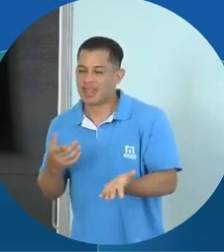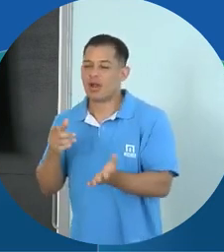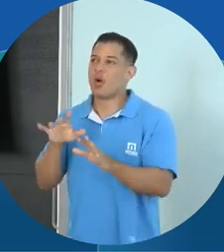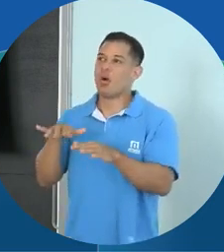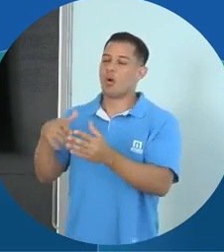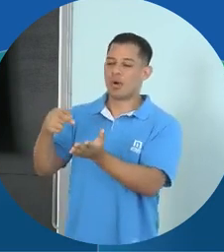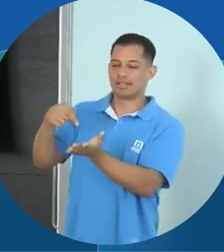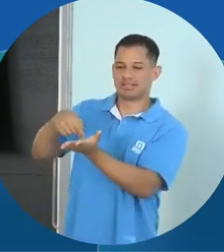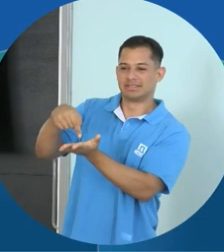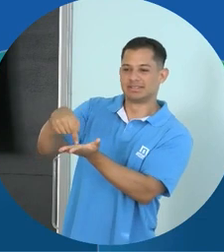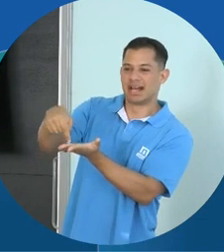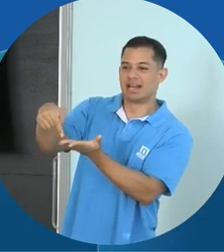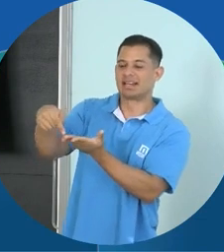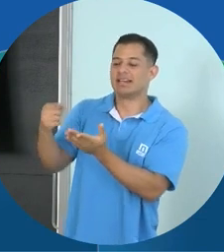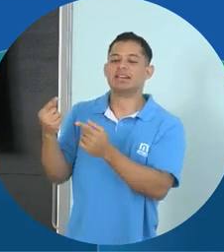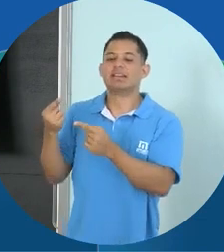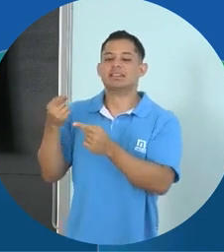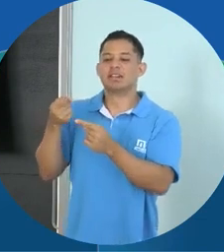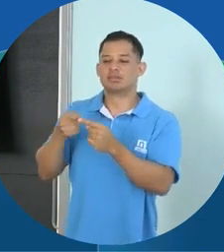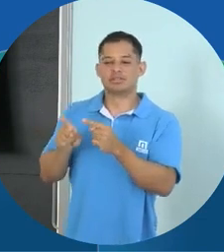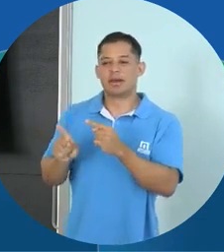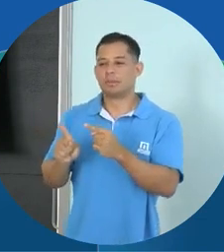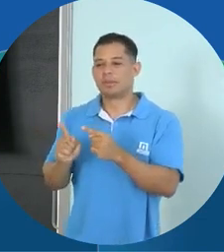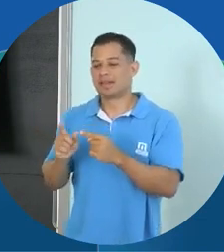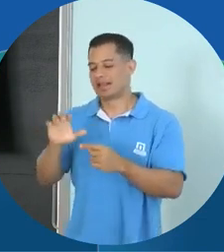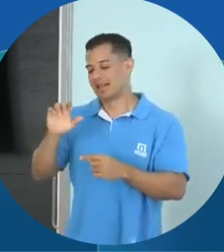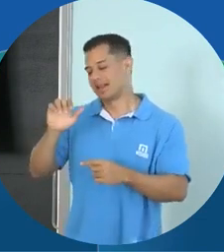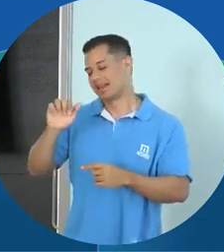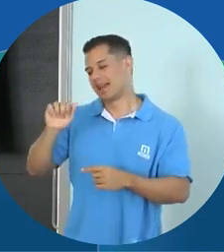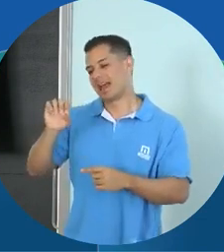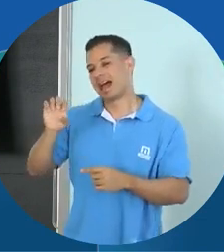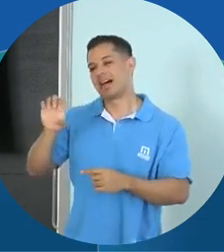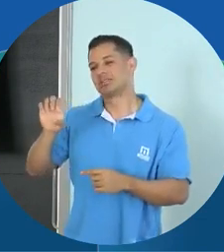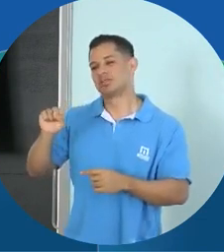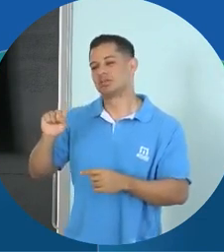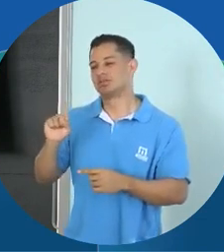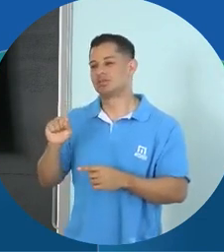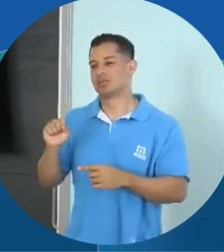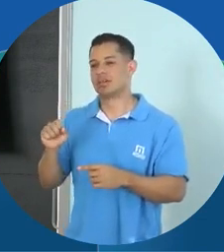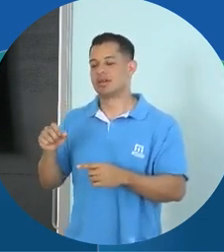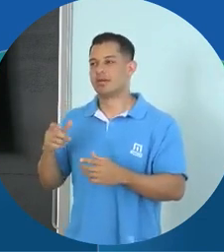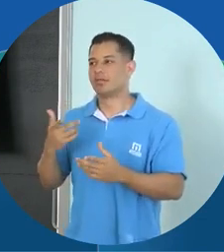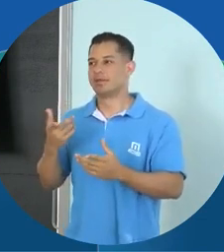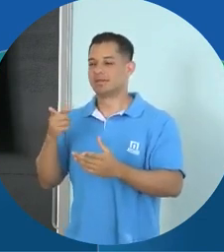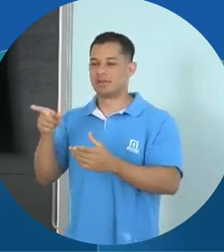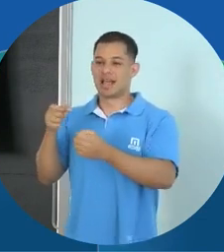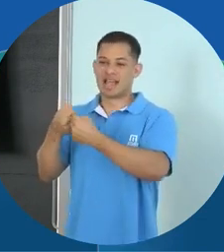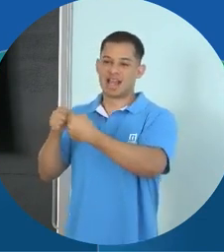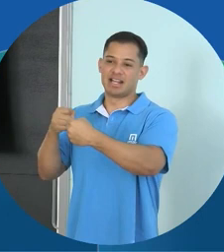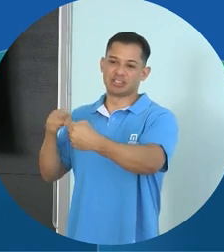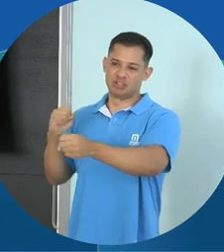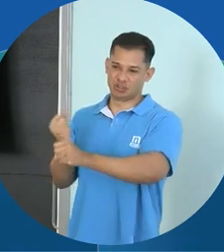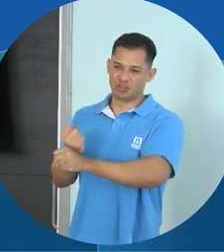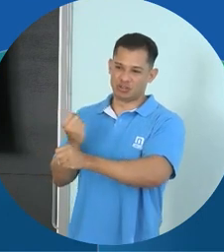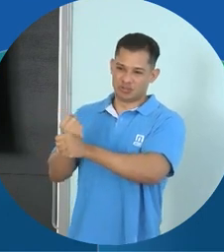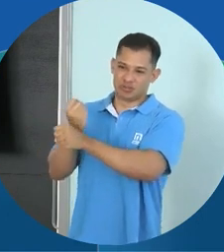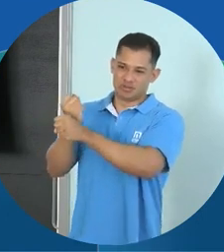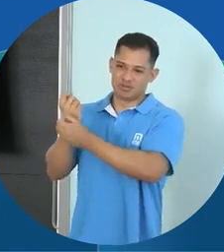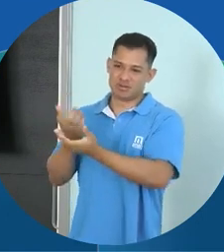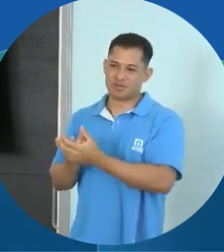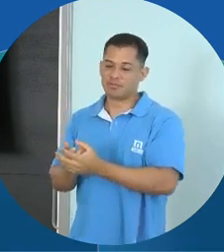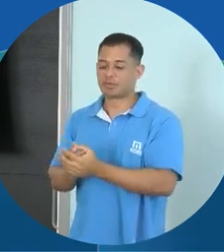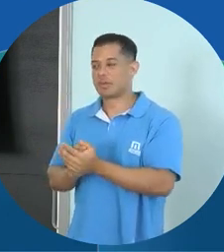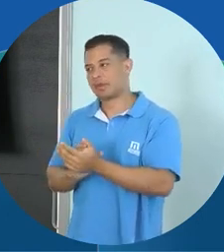aplica em casos de grande solicitação. Então, a gente pontuou